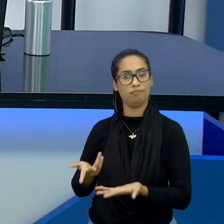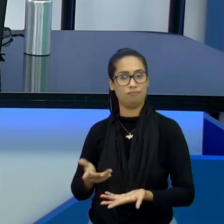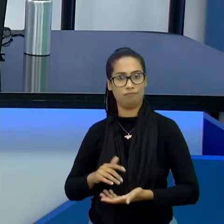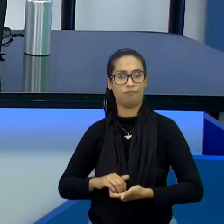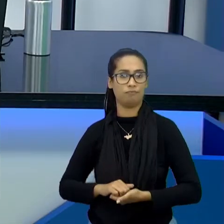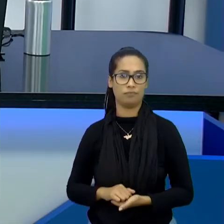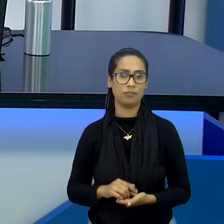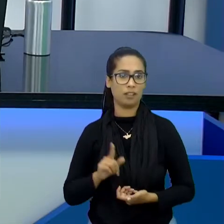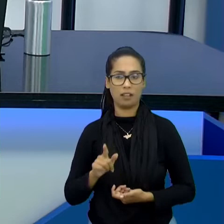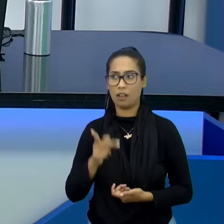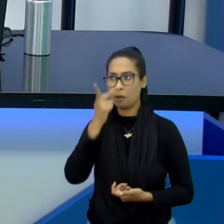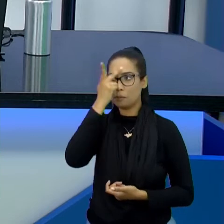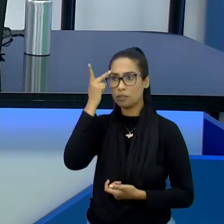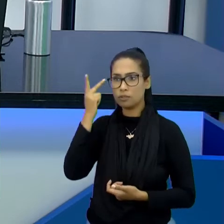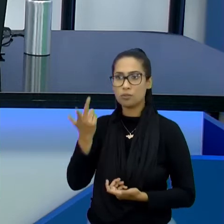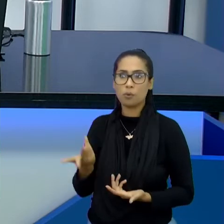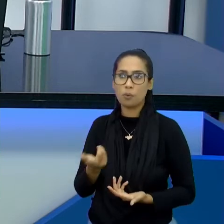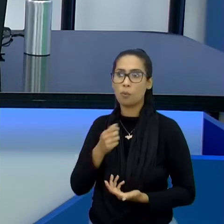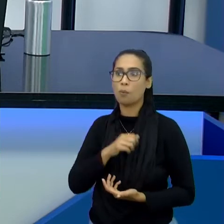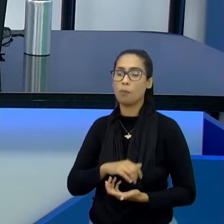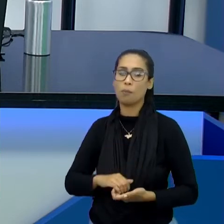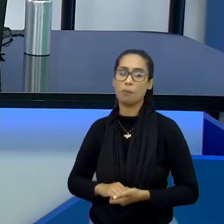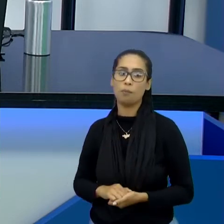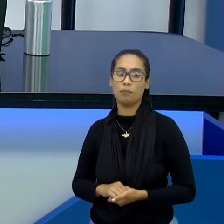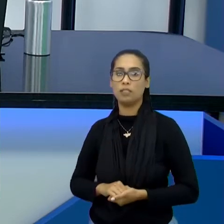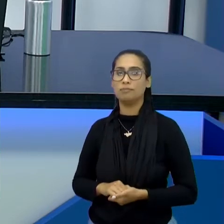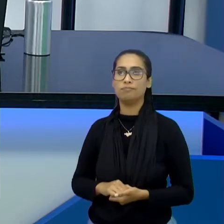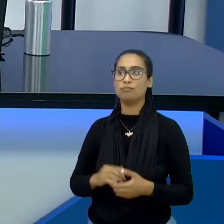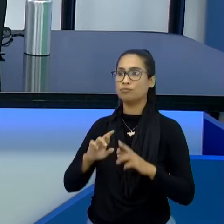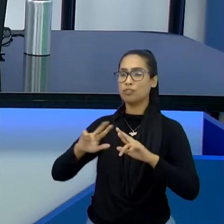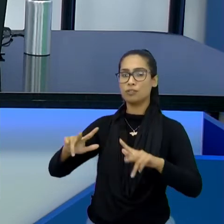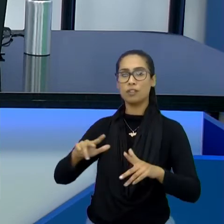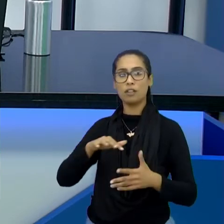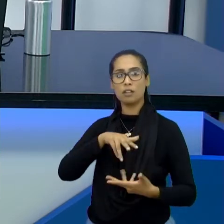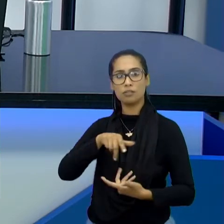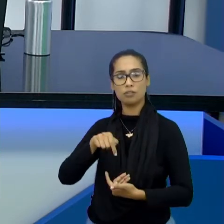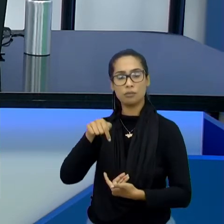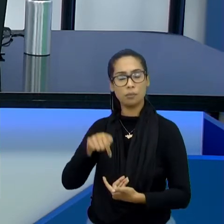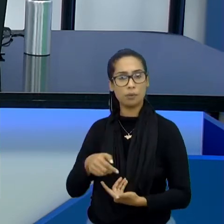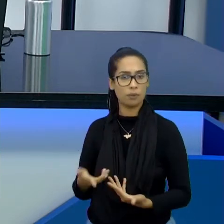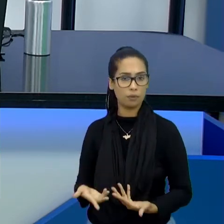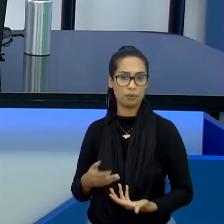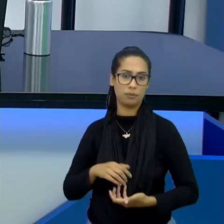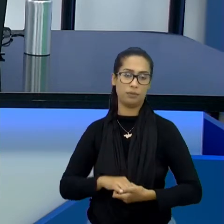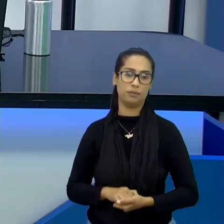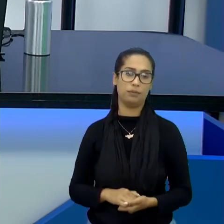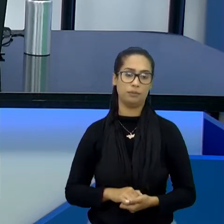é, né, um absolutista. Só que ele percebe tantas